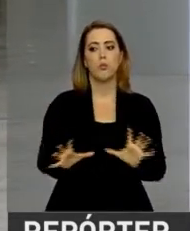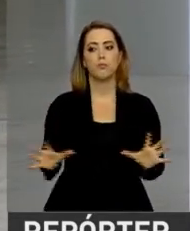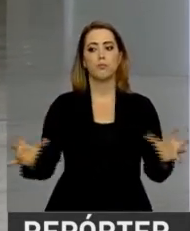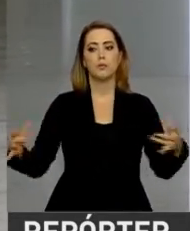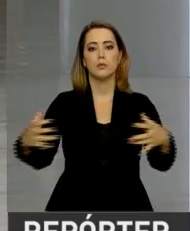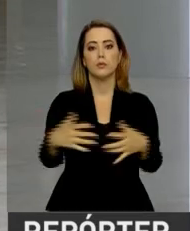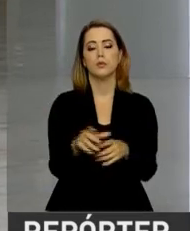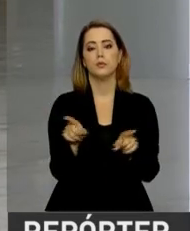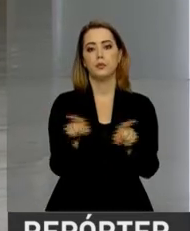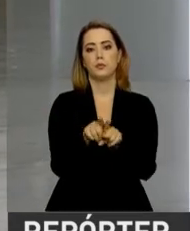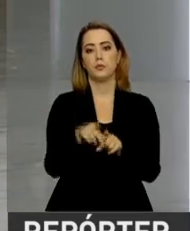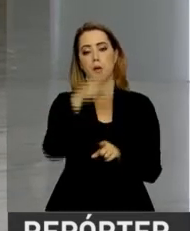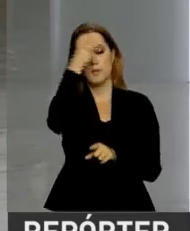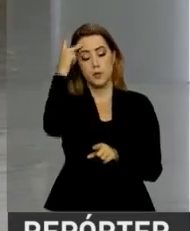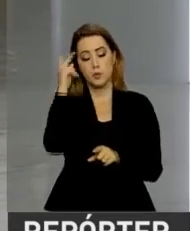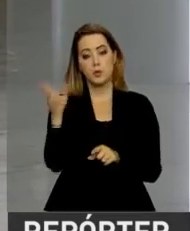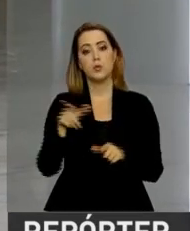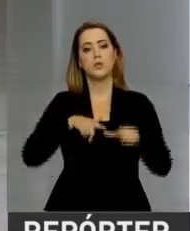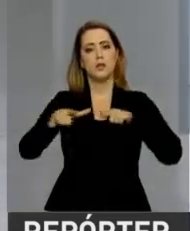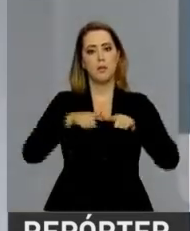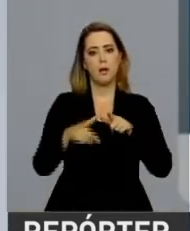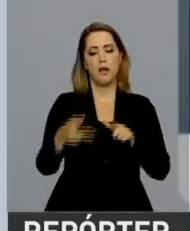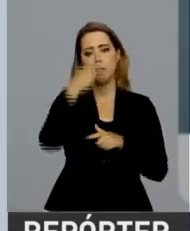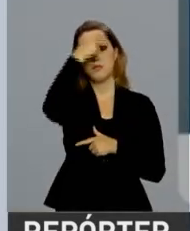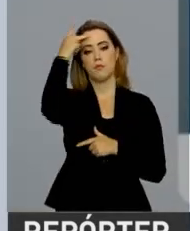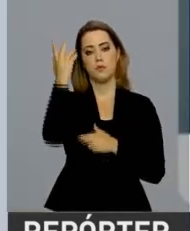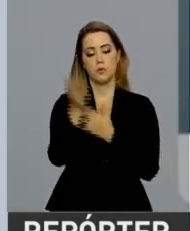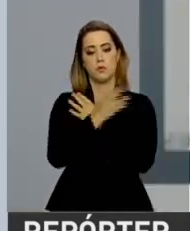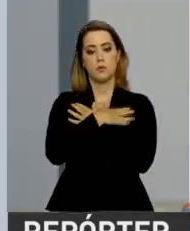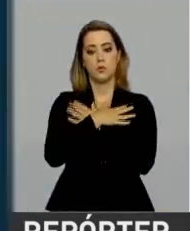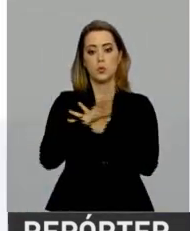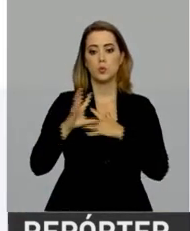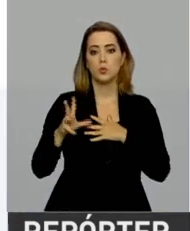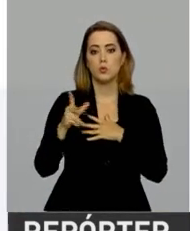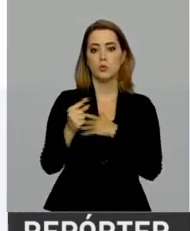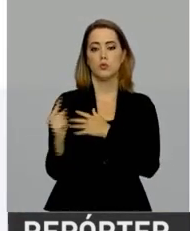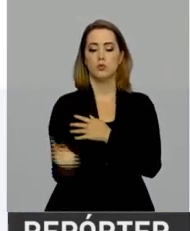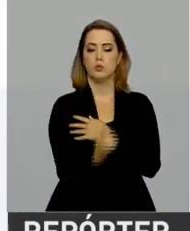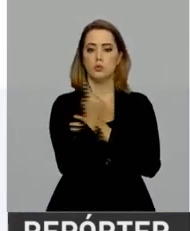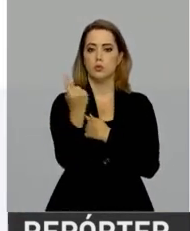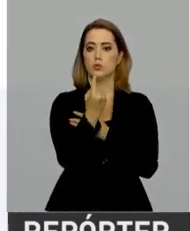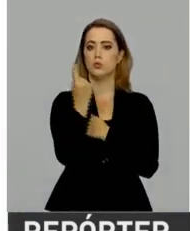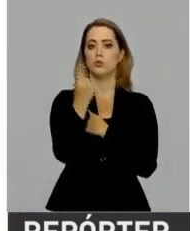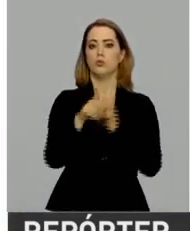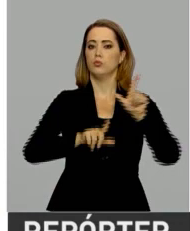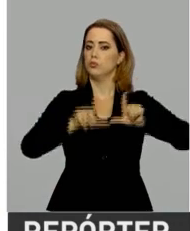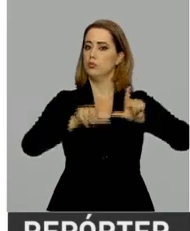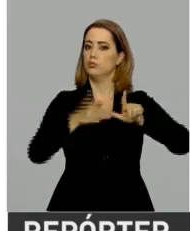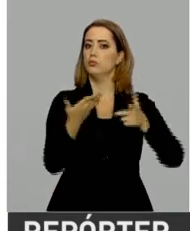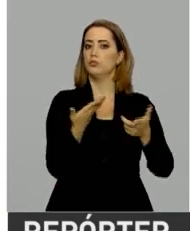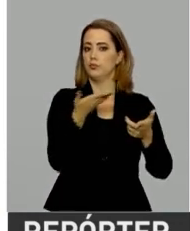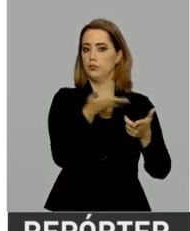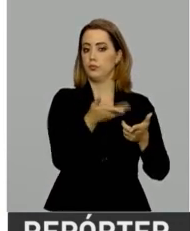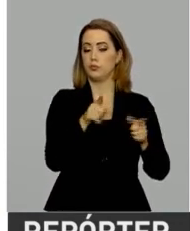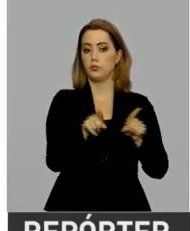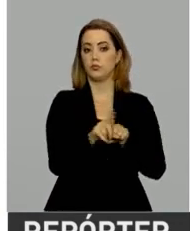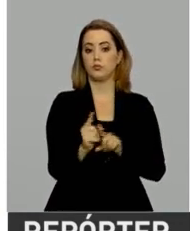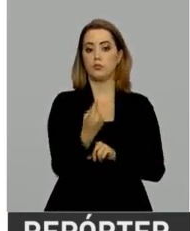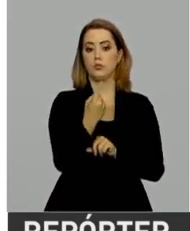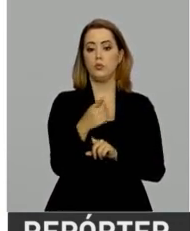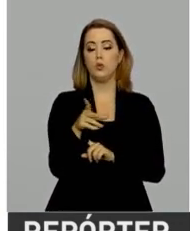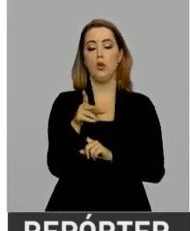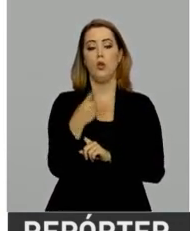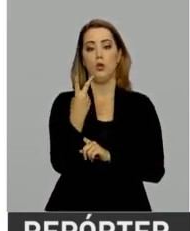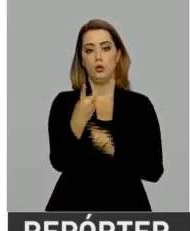de empregados e desempregados ambas do ministério do trabalho e naveguei na página e dois links são oferecidos um deles